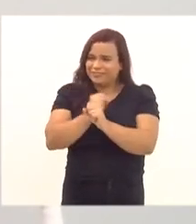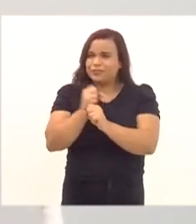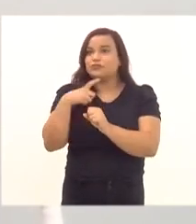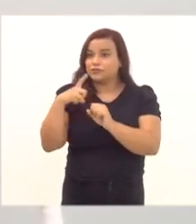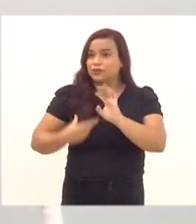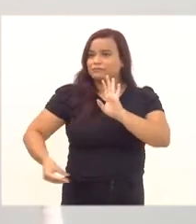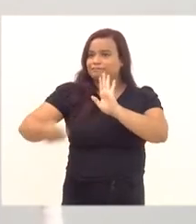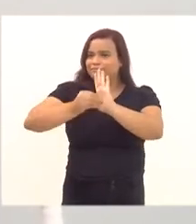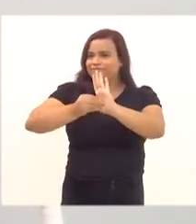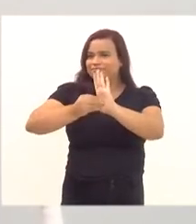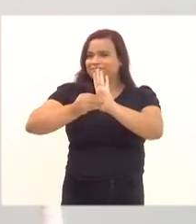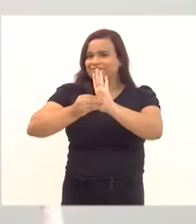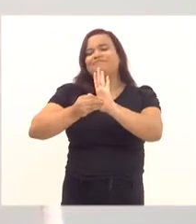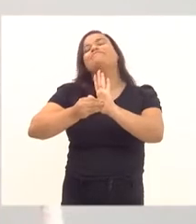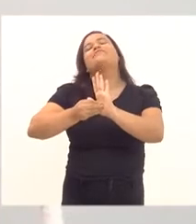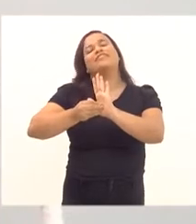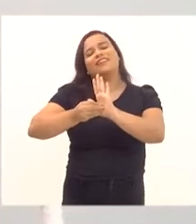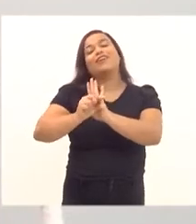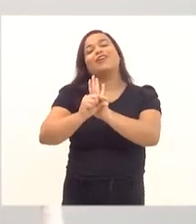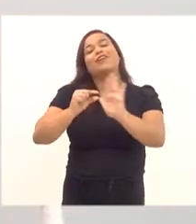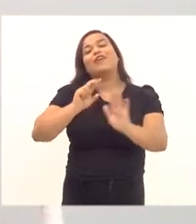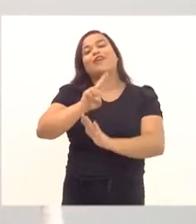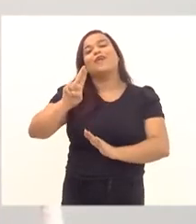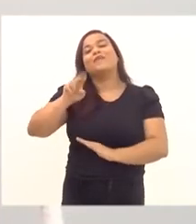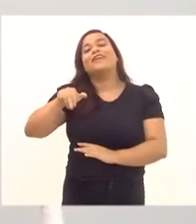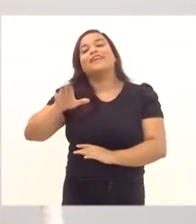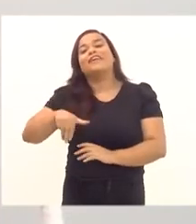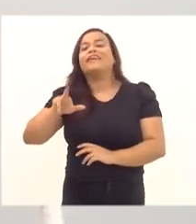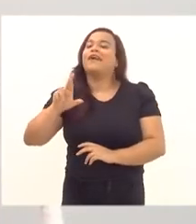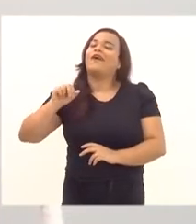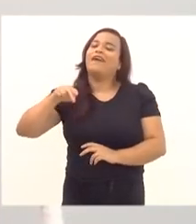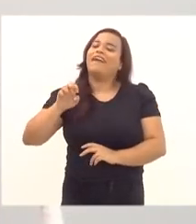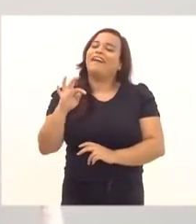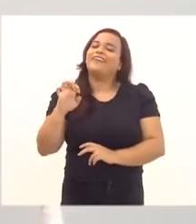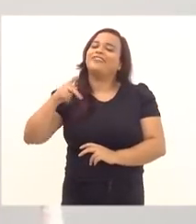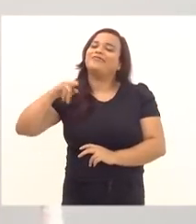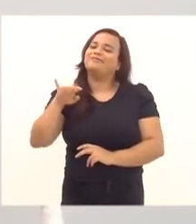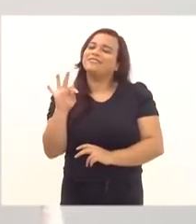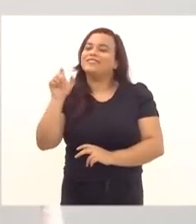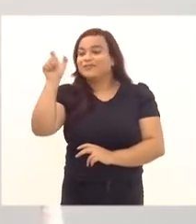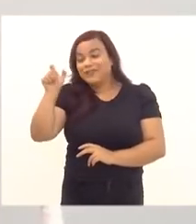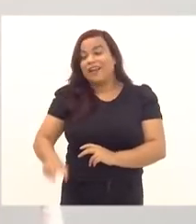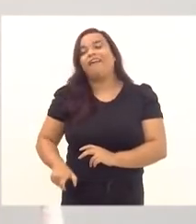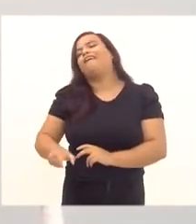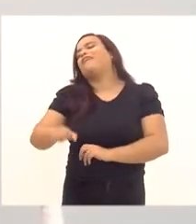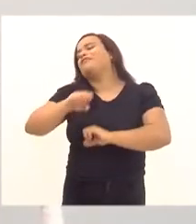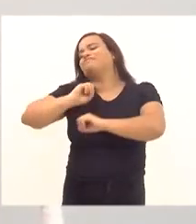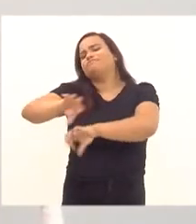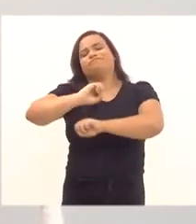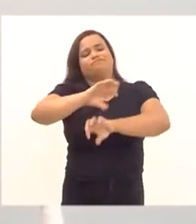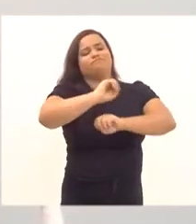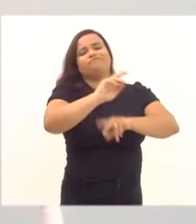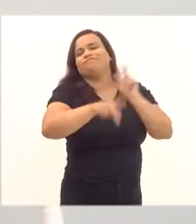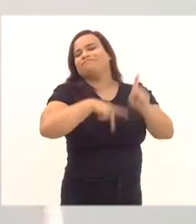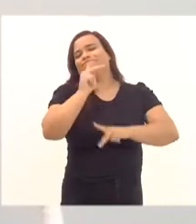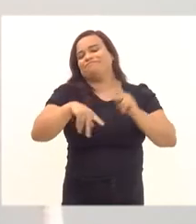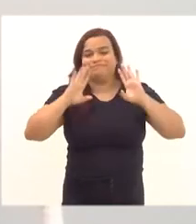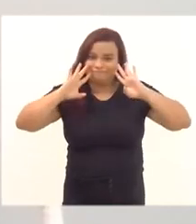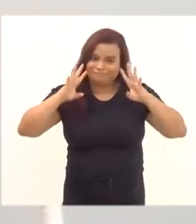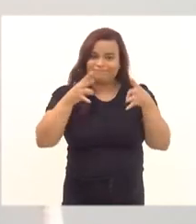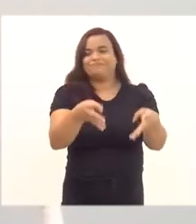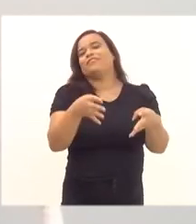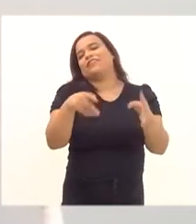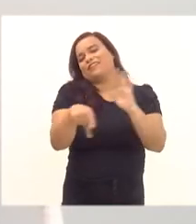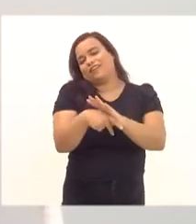o pinto então lembrar também do Papel central da do iPad Pinto como o educador do Povo através é é do